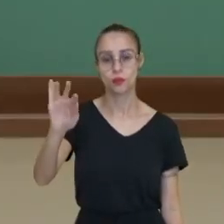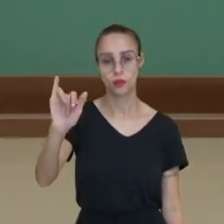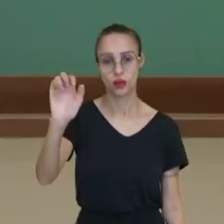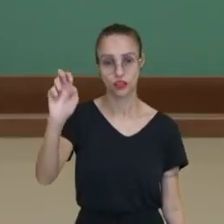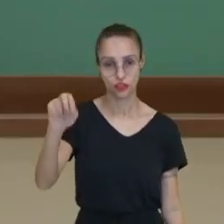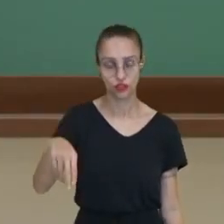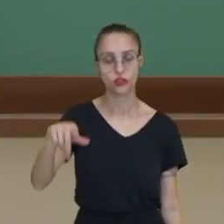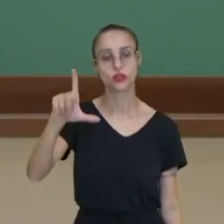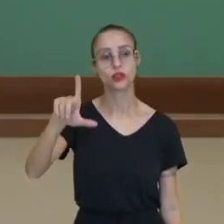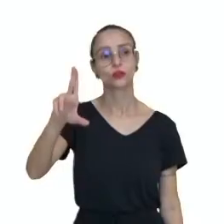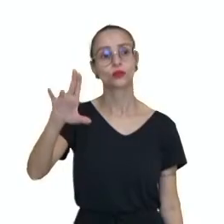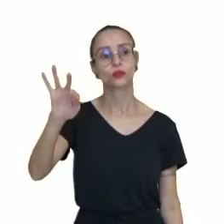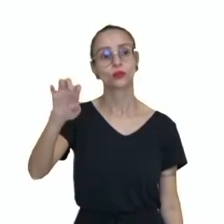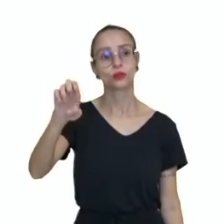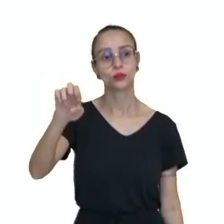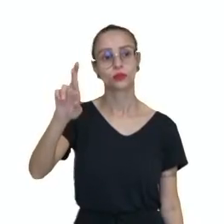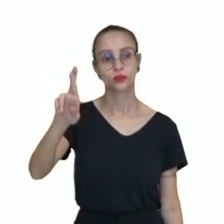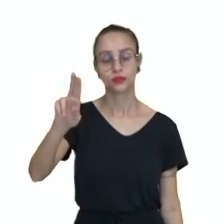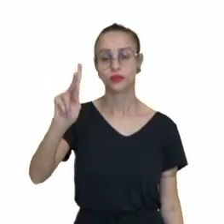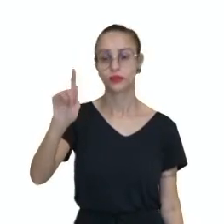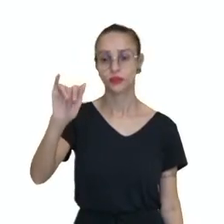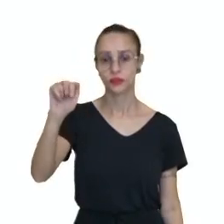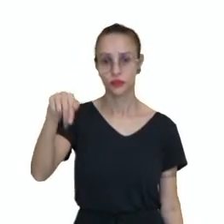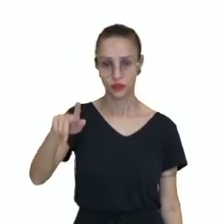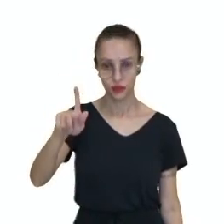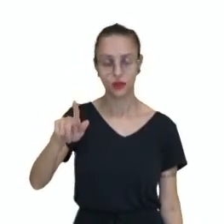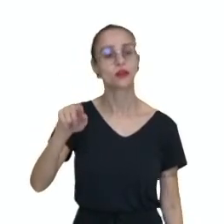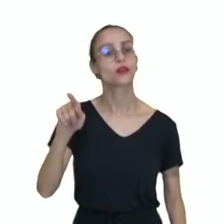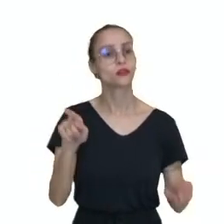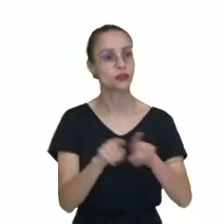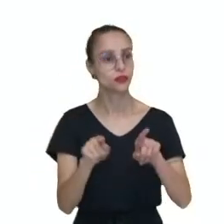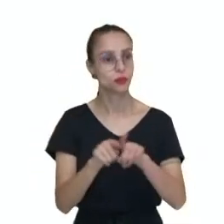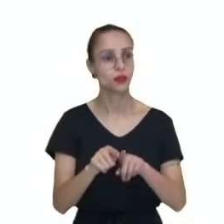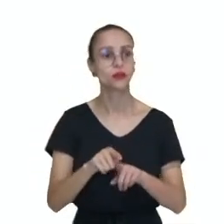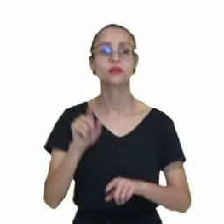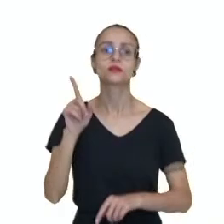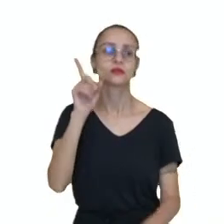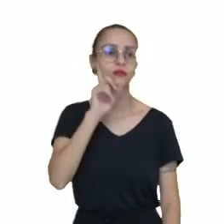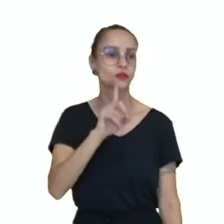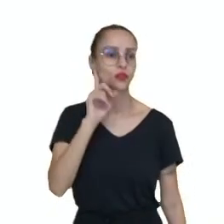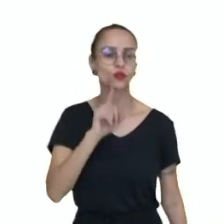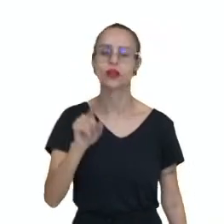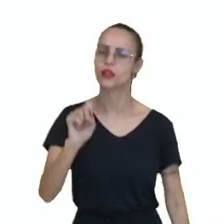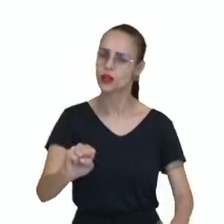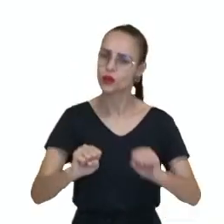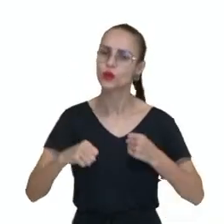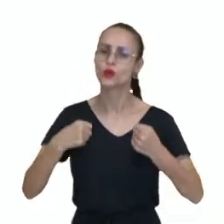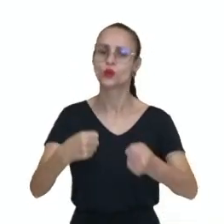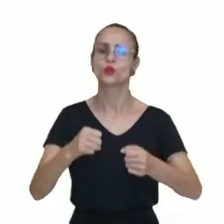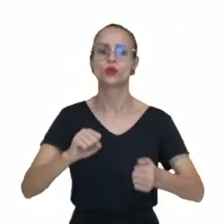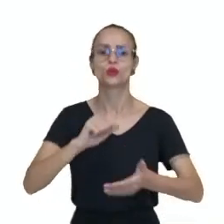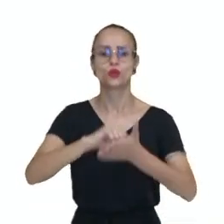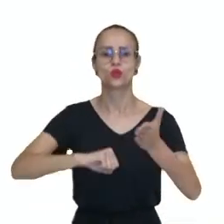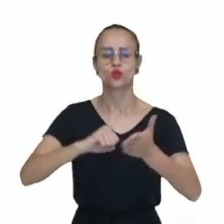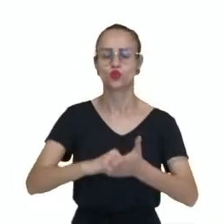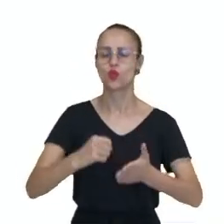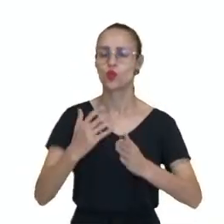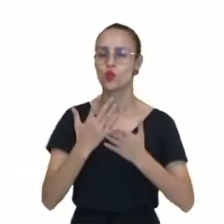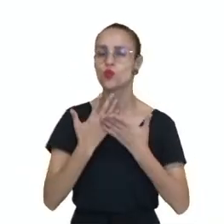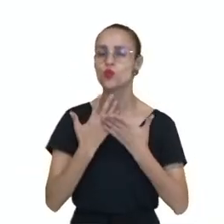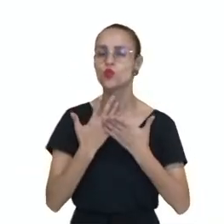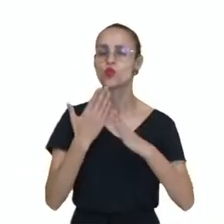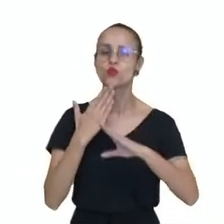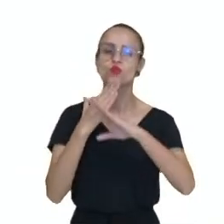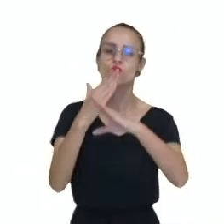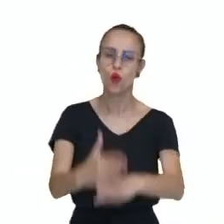temos aí a ação de Martin Luther King Jr. nos Estados Unidos, que lutou contra a discriminação racial